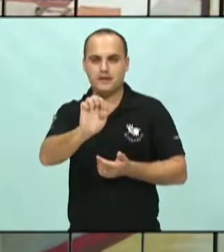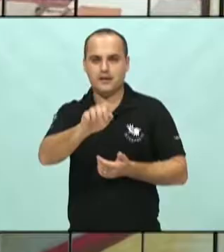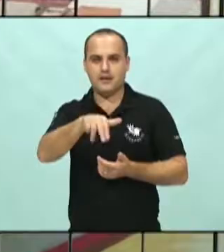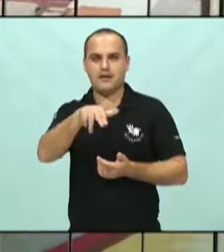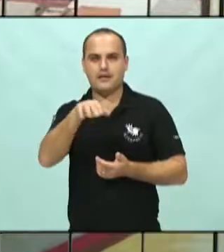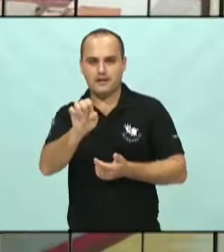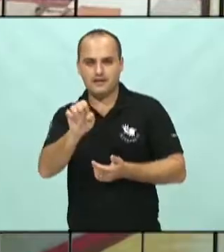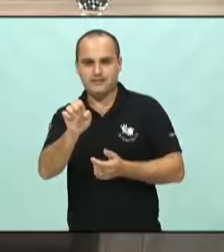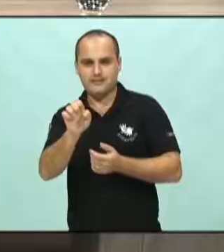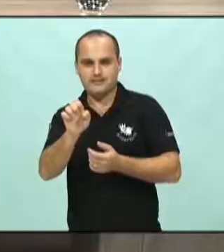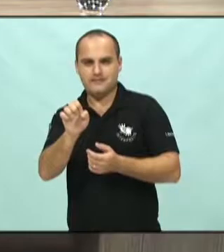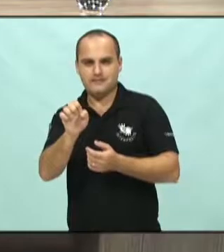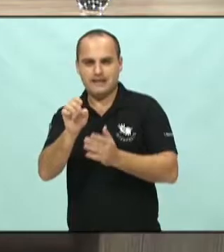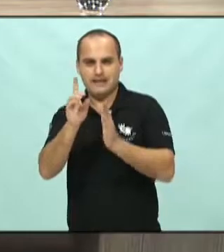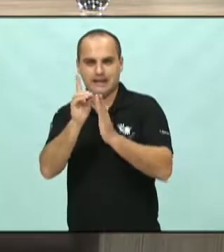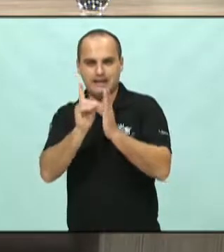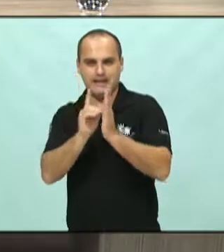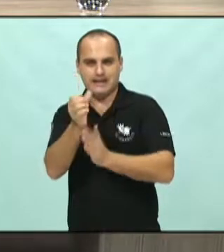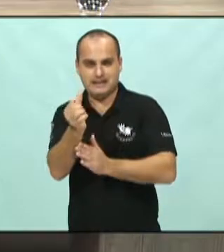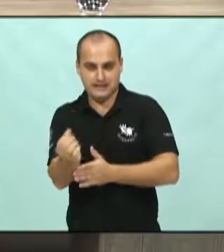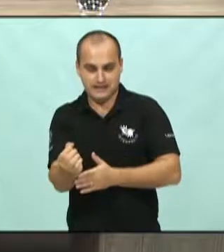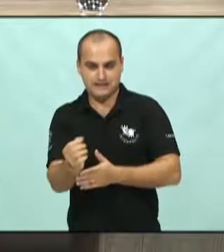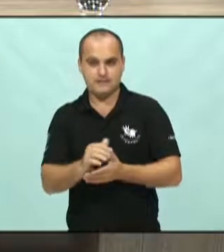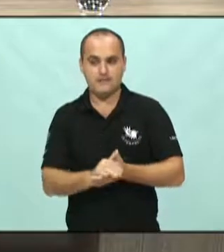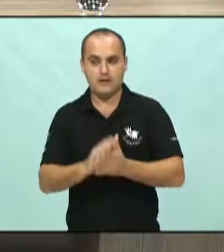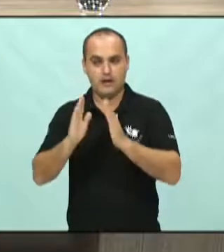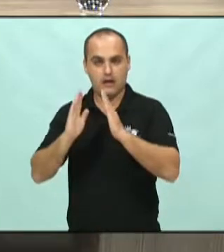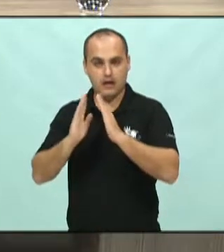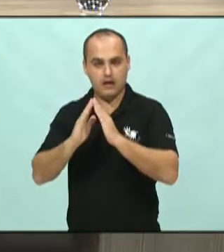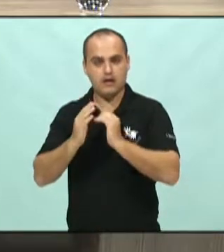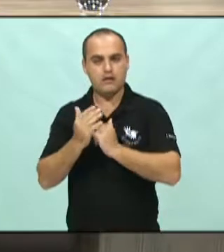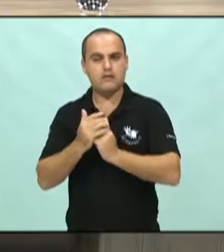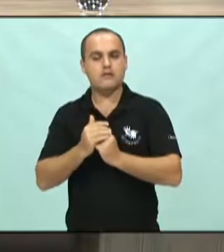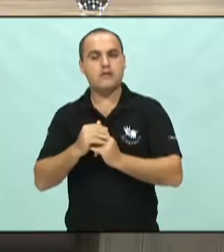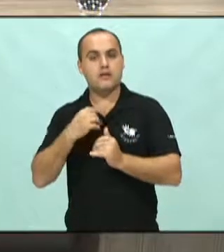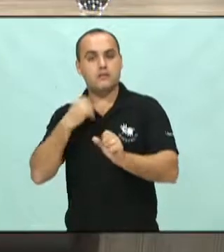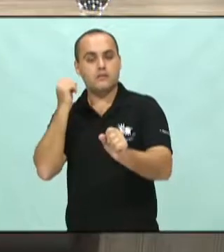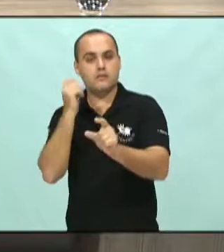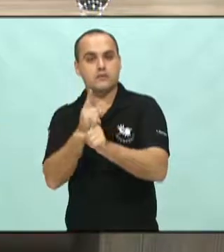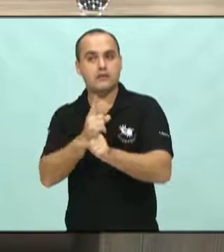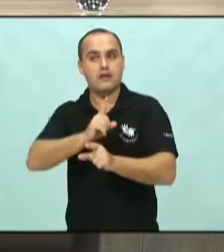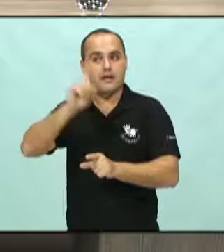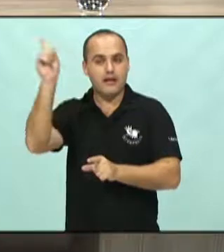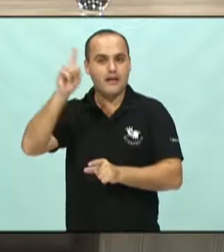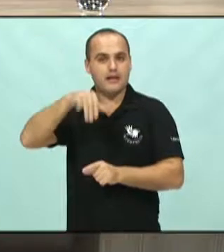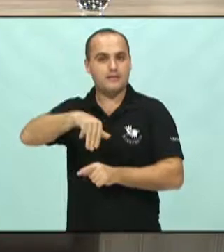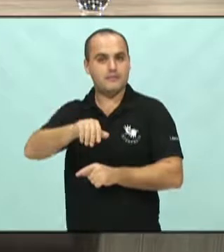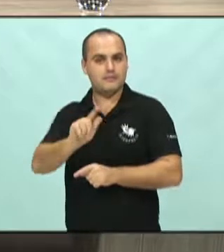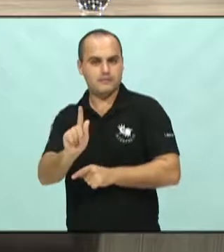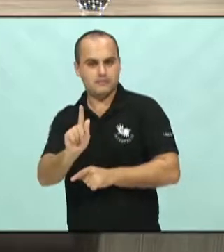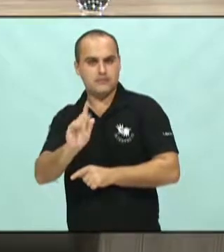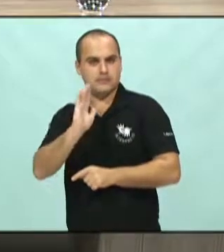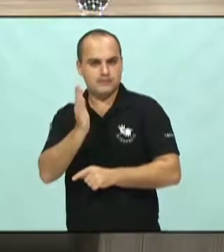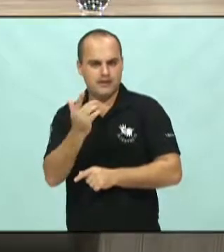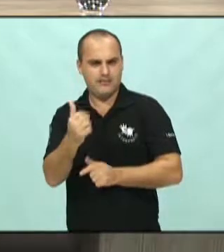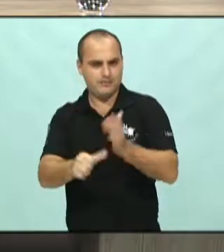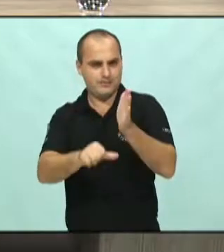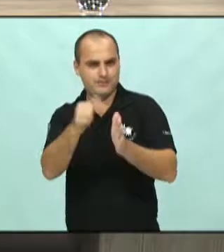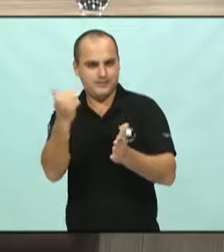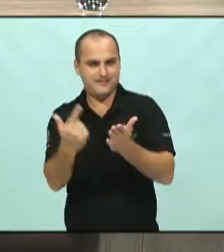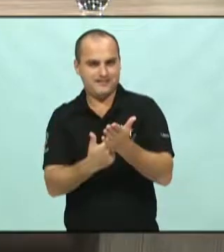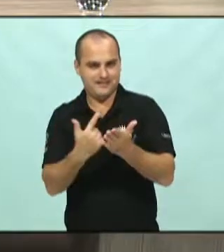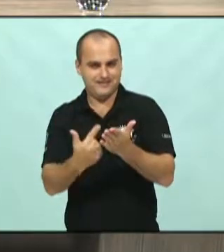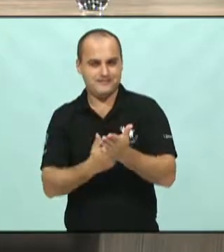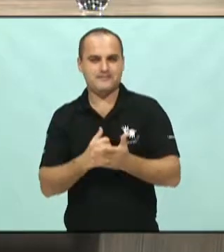anos 60, e eu acabei descobrindo que ele estava em Minas Gerais, isso já foi até no primeiro livro, não foi nesse